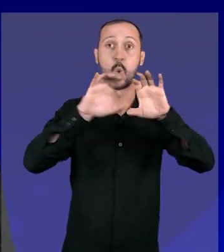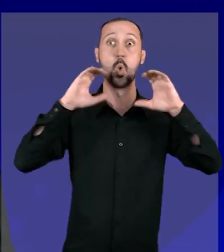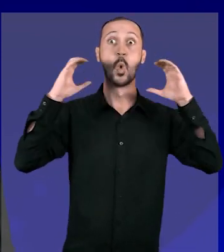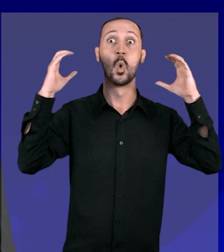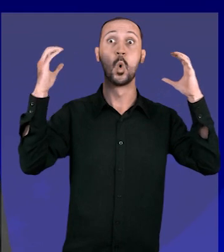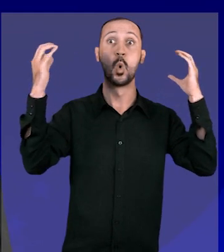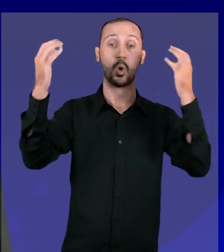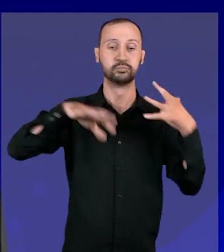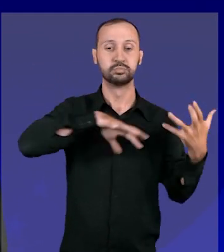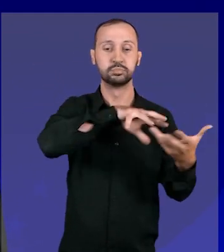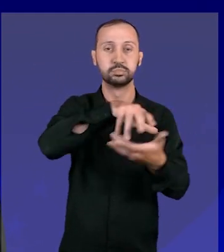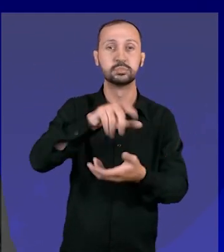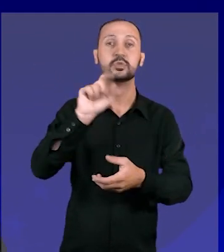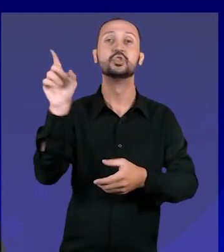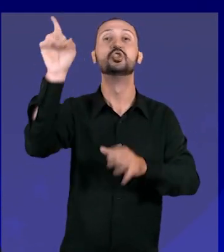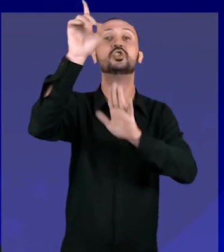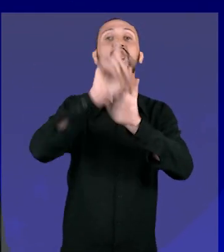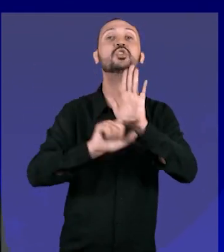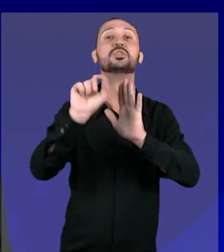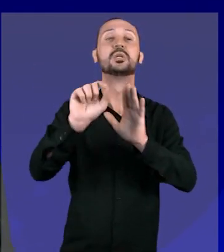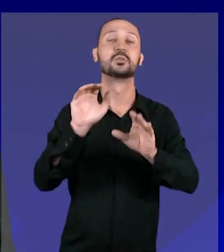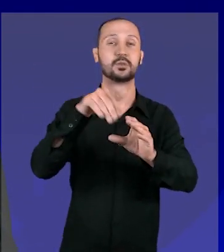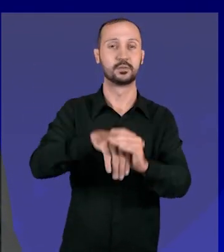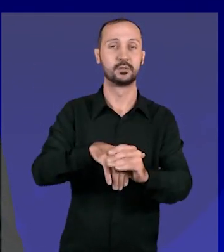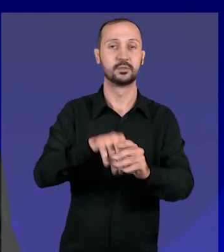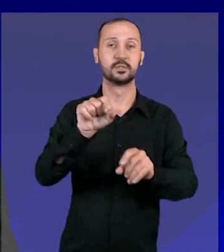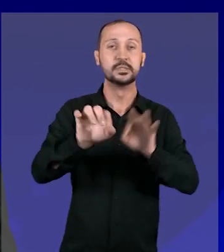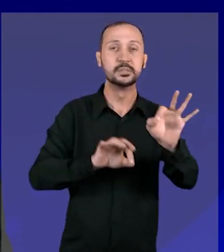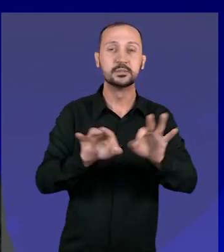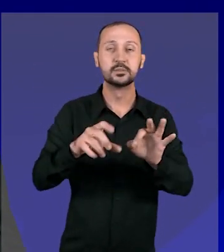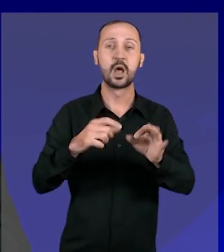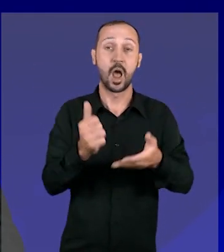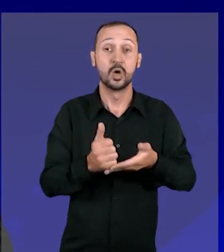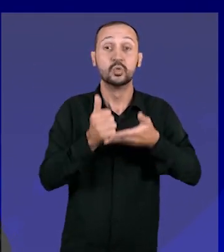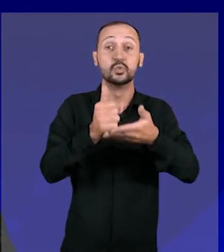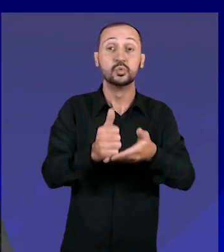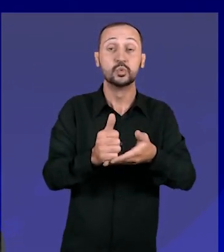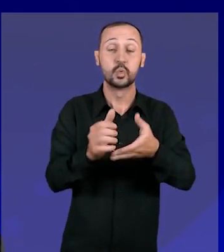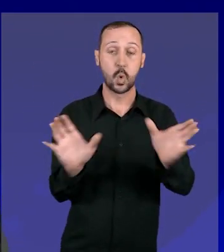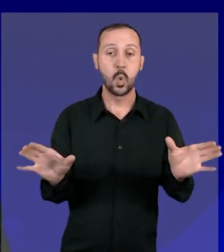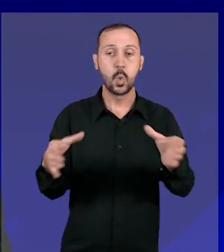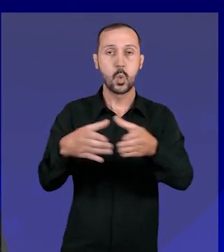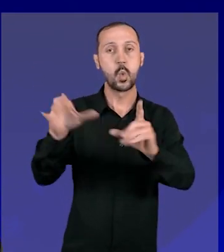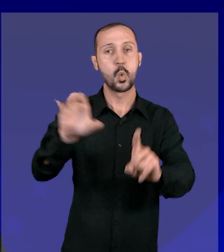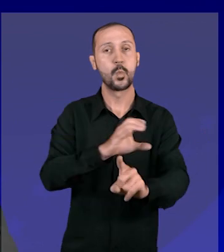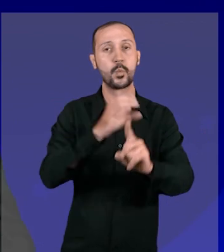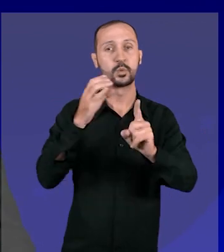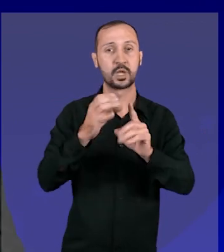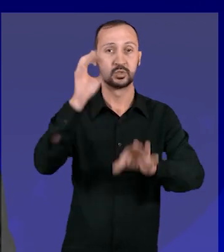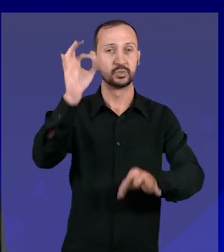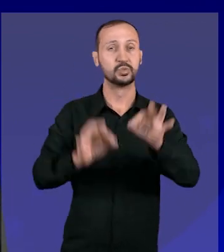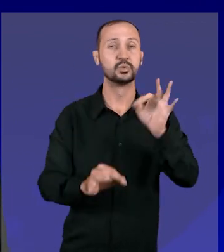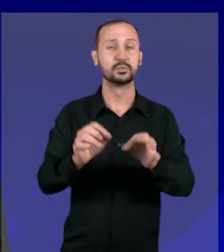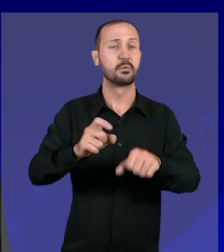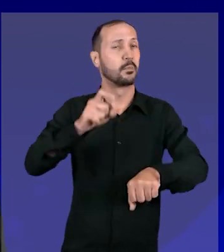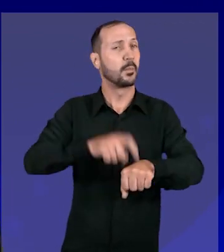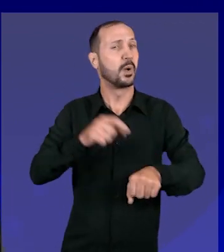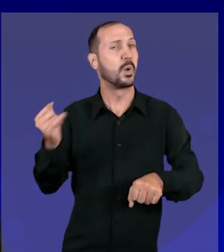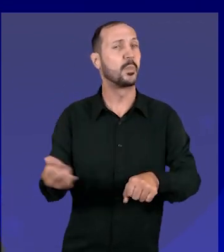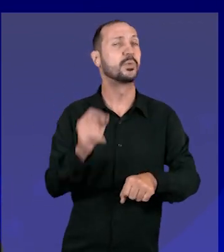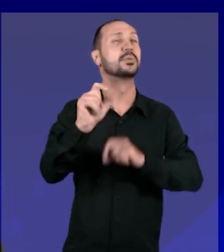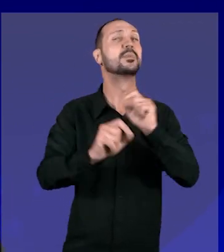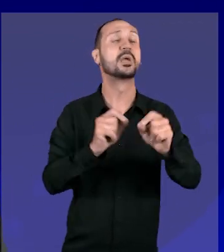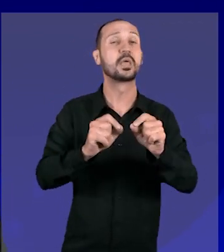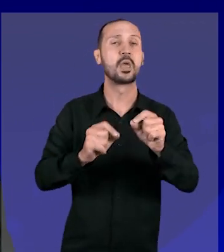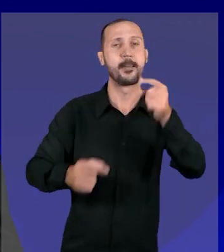2º Congresso Internacional de Direito Eleitoral. O evento proporcionou à comunidade jurídica e a toda a sociedade um